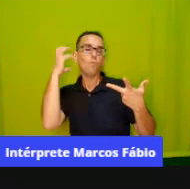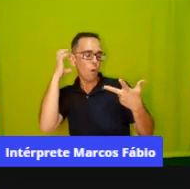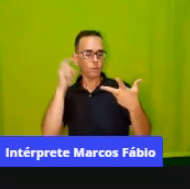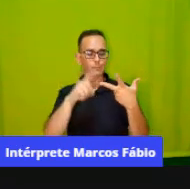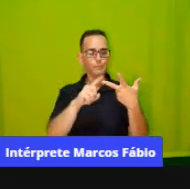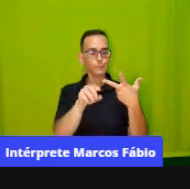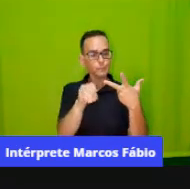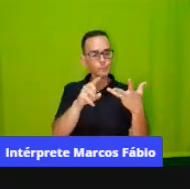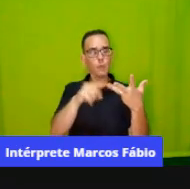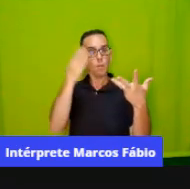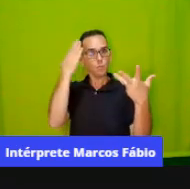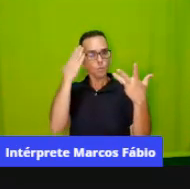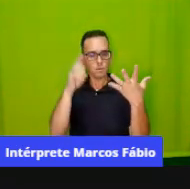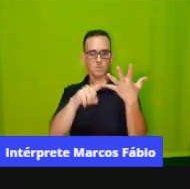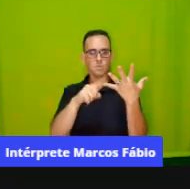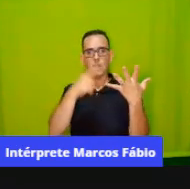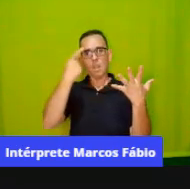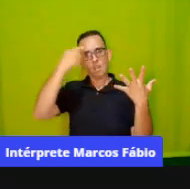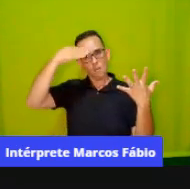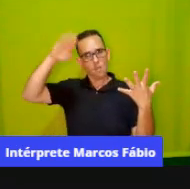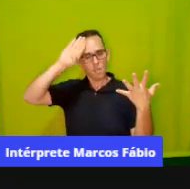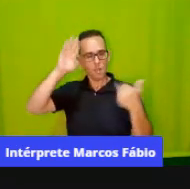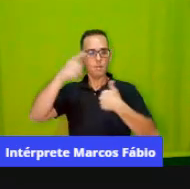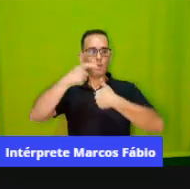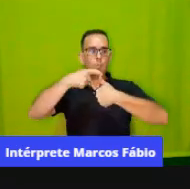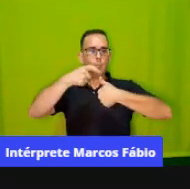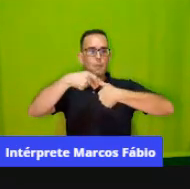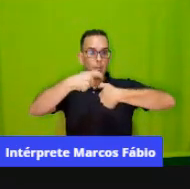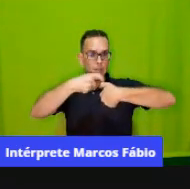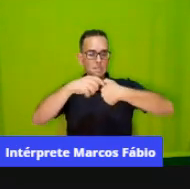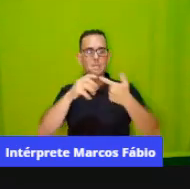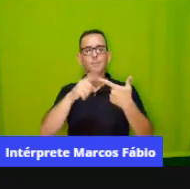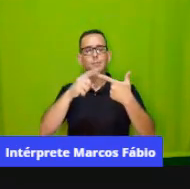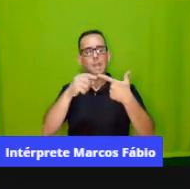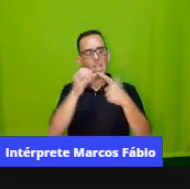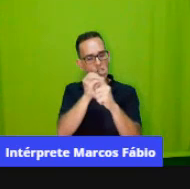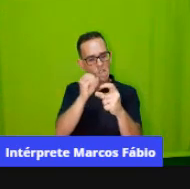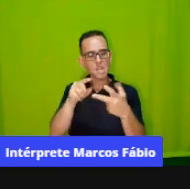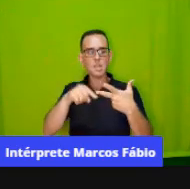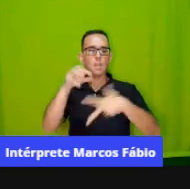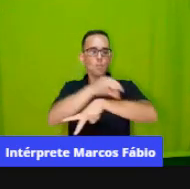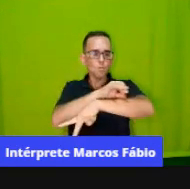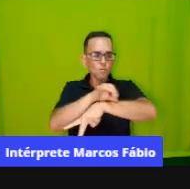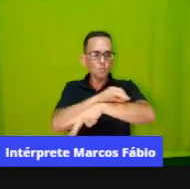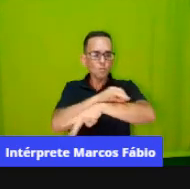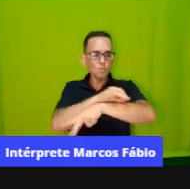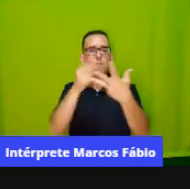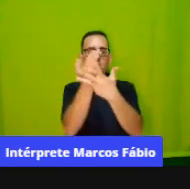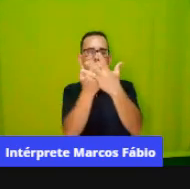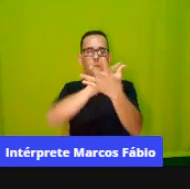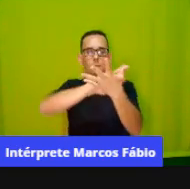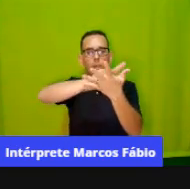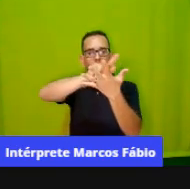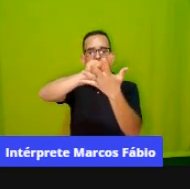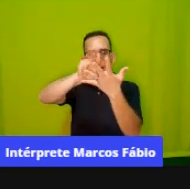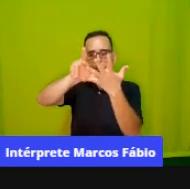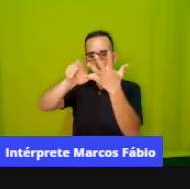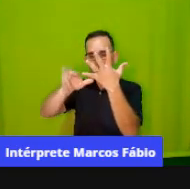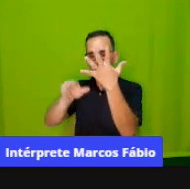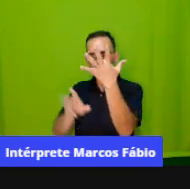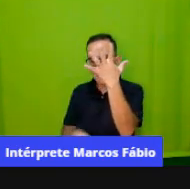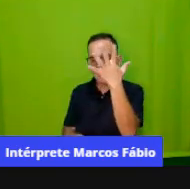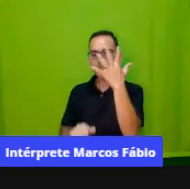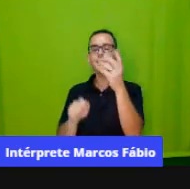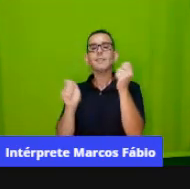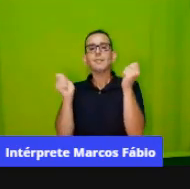educação, psicologia, enfermagem, medicina, engenharia, arquitetura, design e vários outros técnicos de